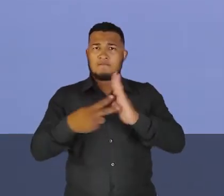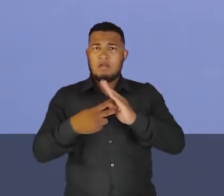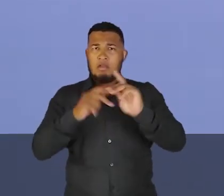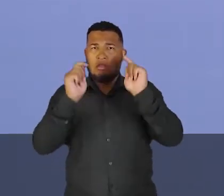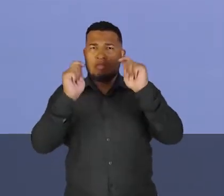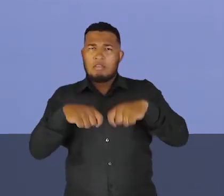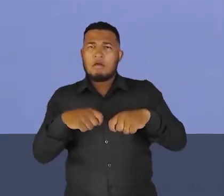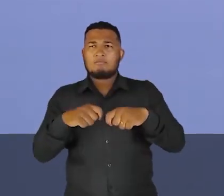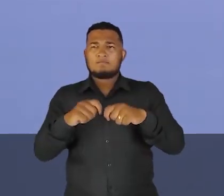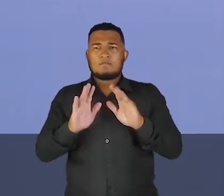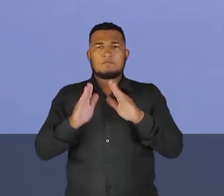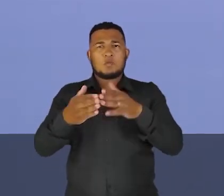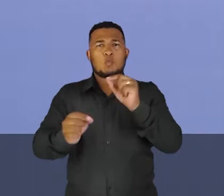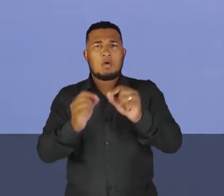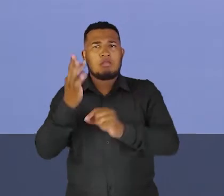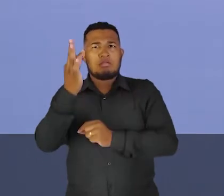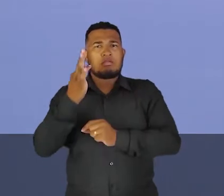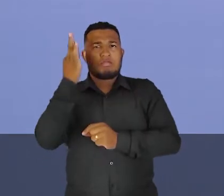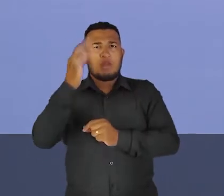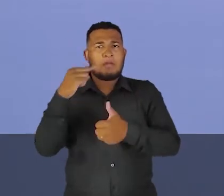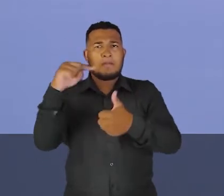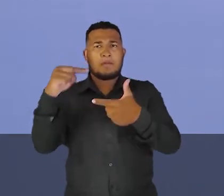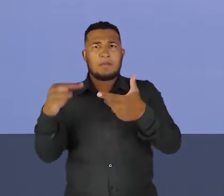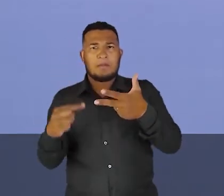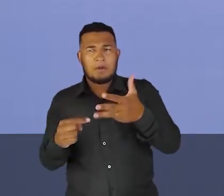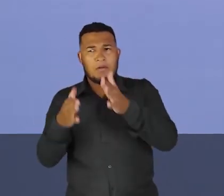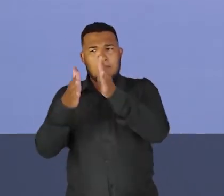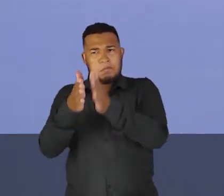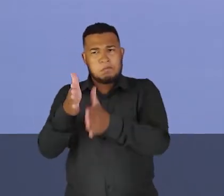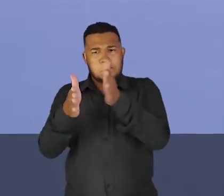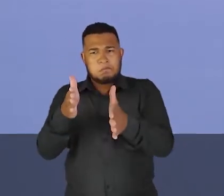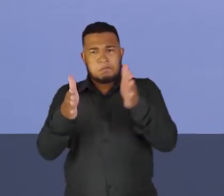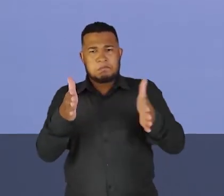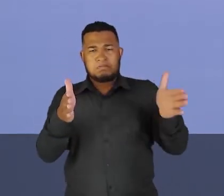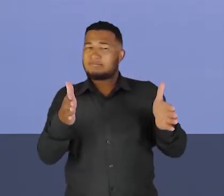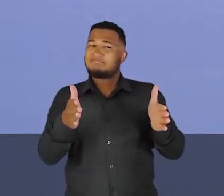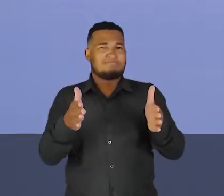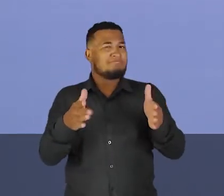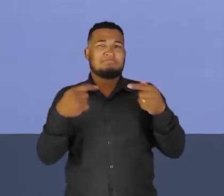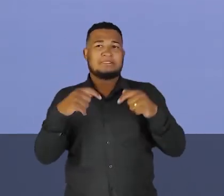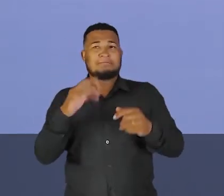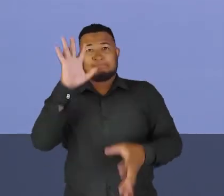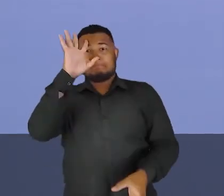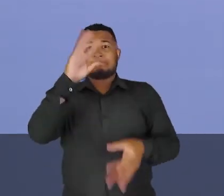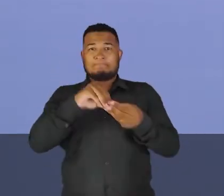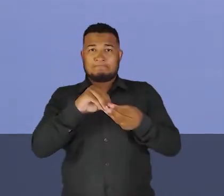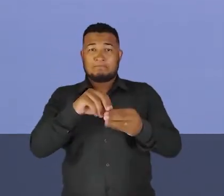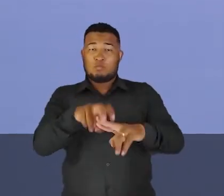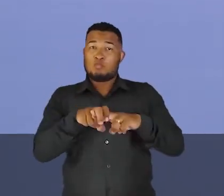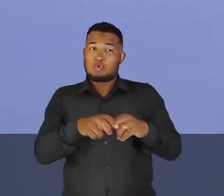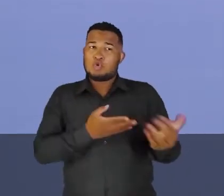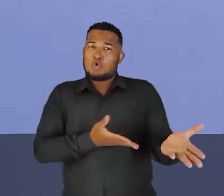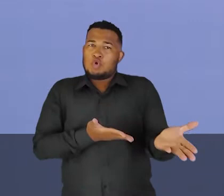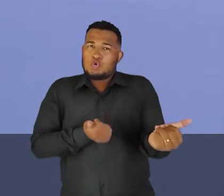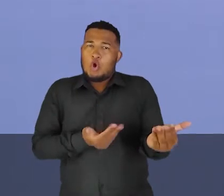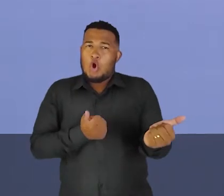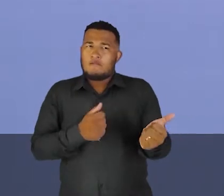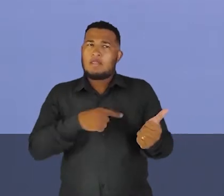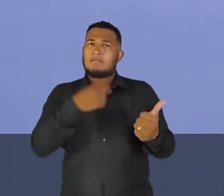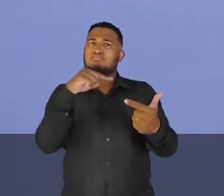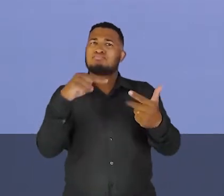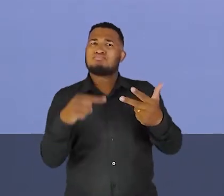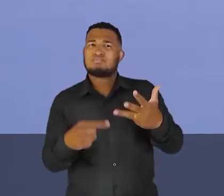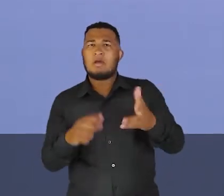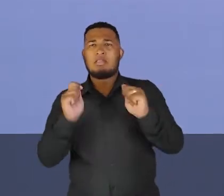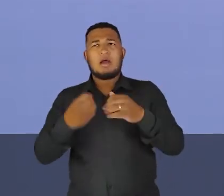você trabalhar, né, essas teorias compartimentadas. A gente precisa unificar. Então, jovens de diversas classes sociais podem produzir